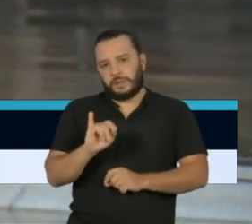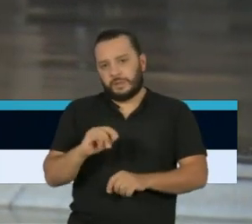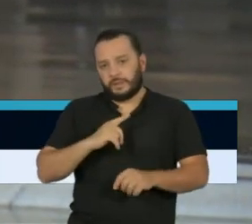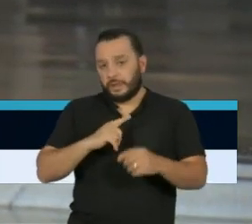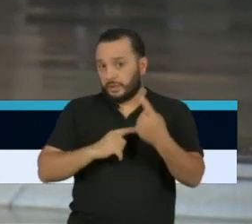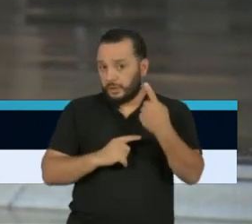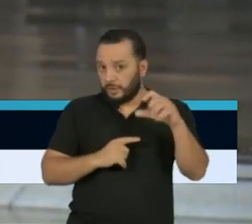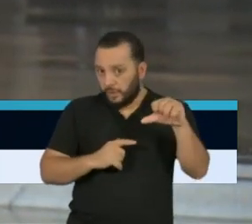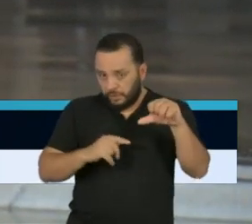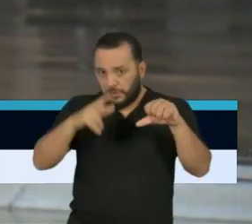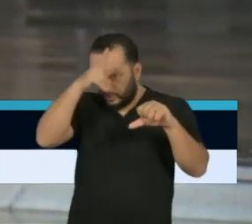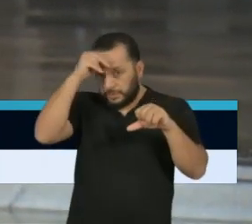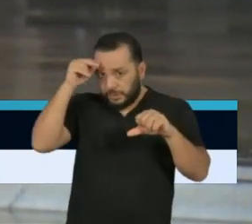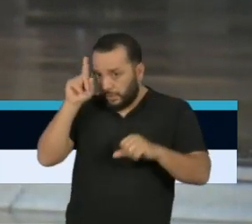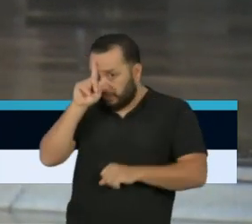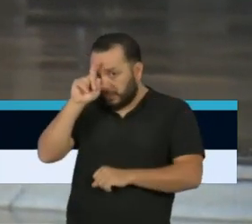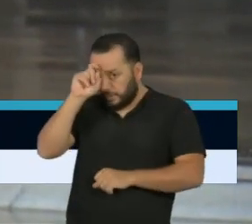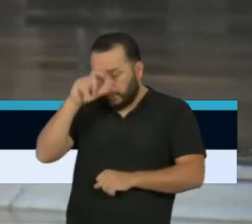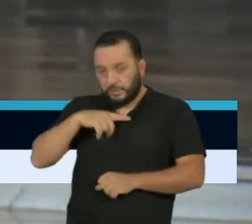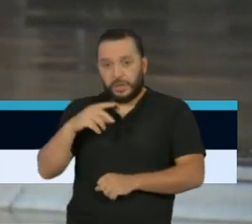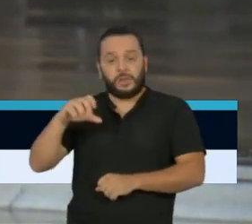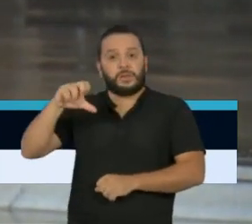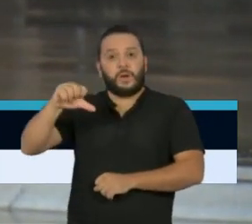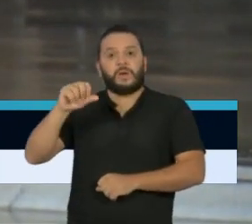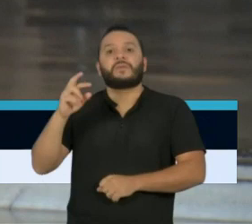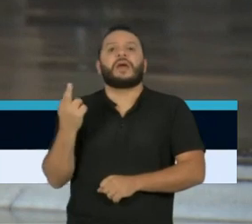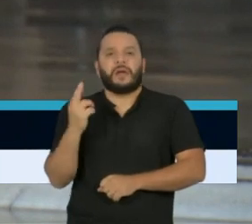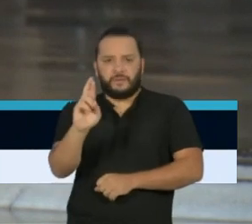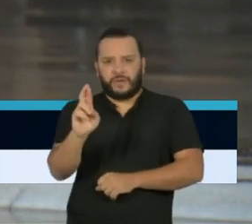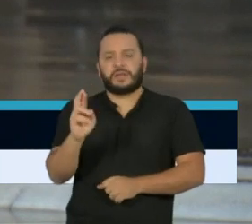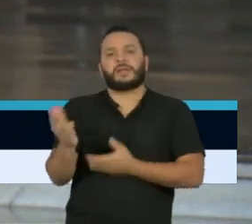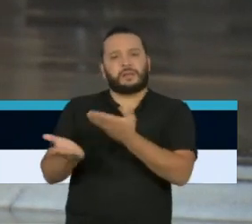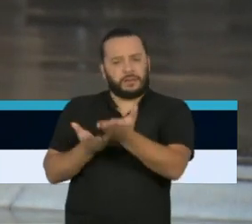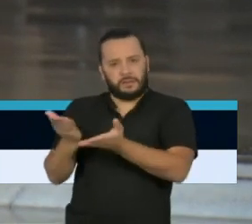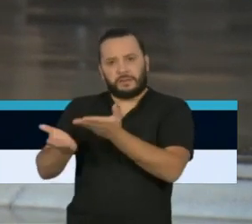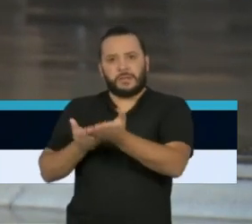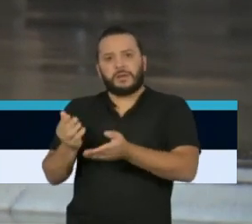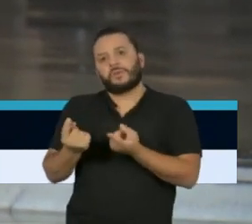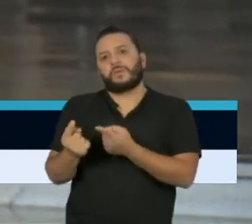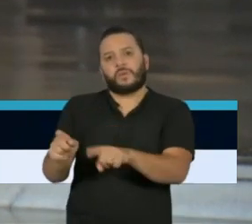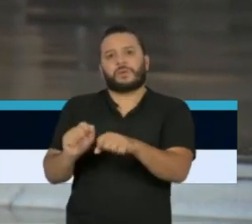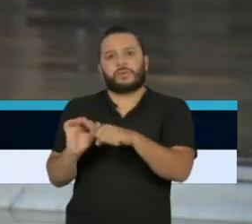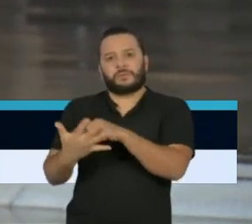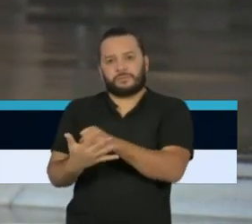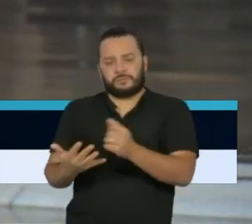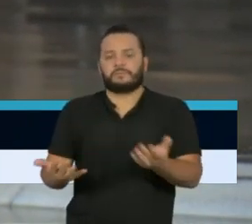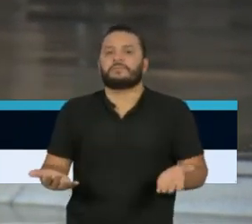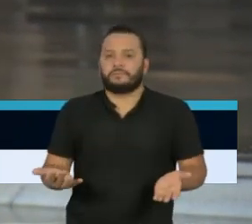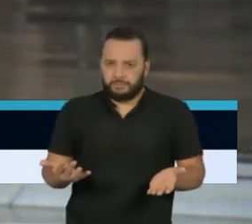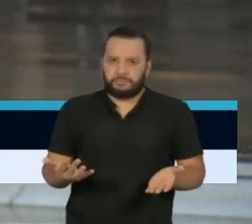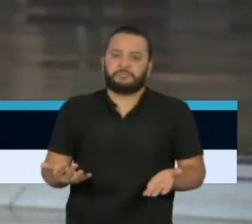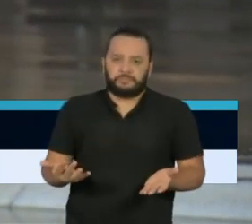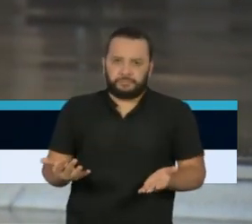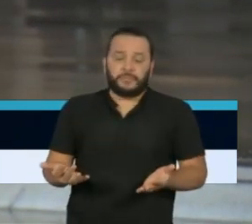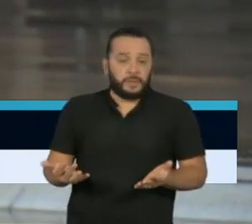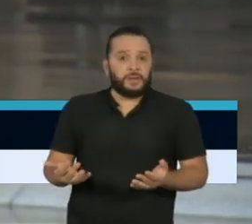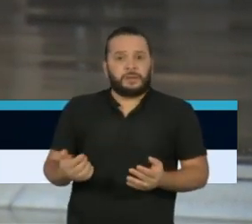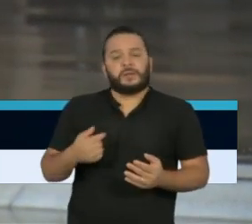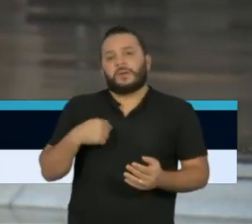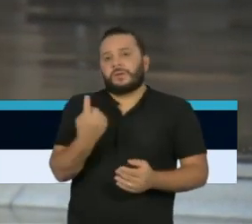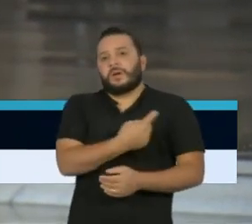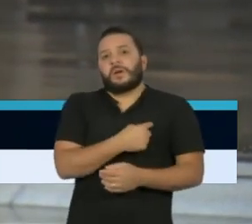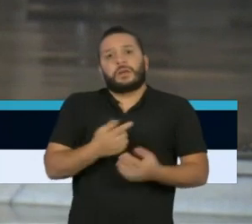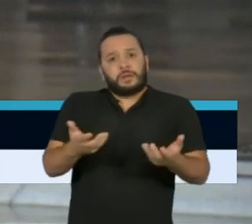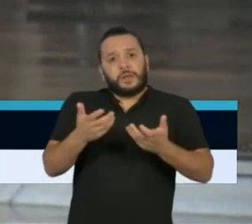dos quais 9 são referência no tratamento à Covid-19. A expectativa é que a gente possa